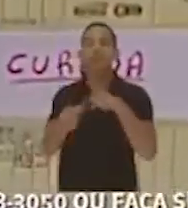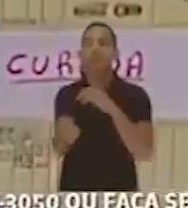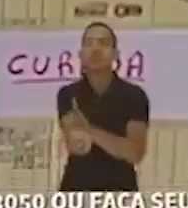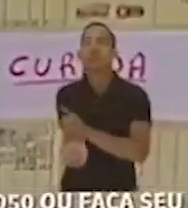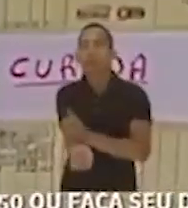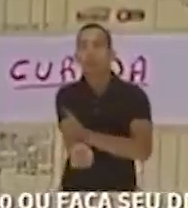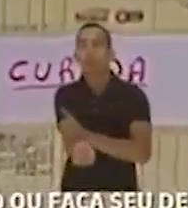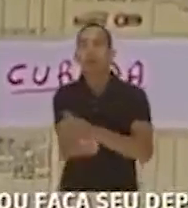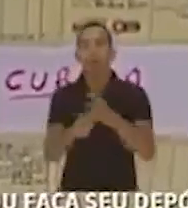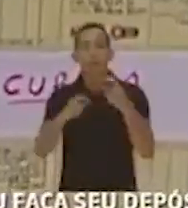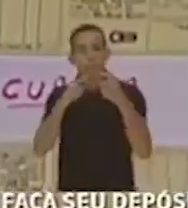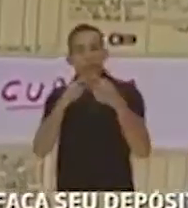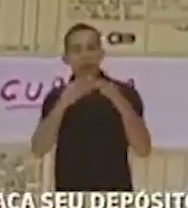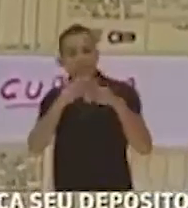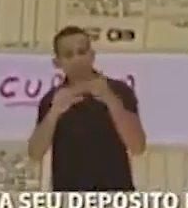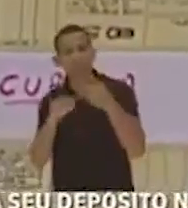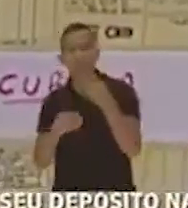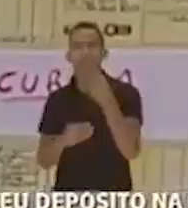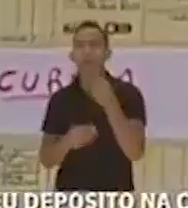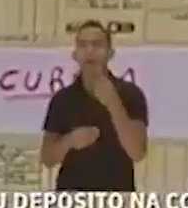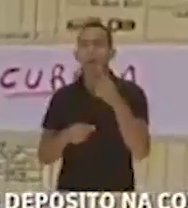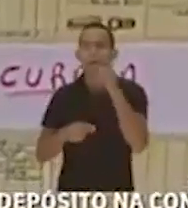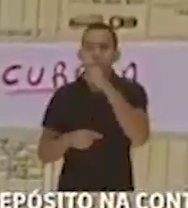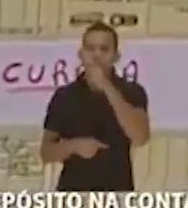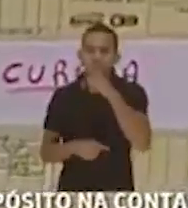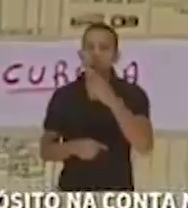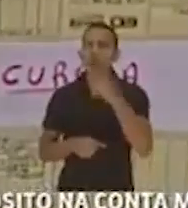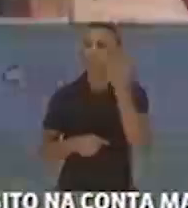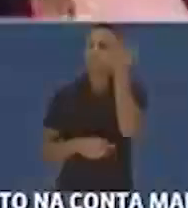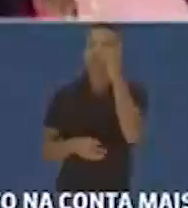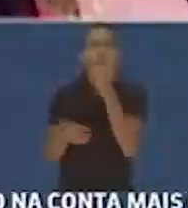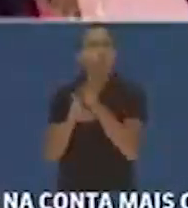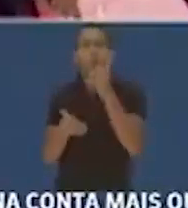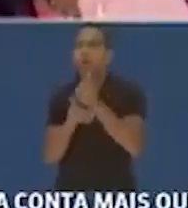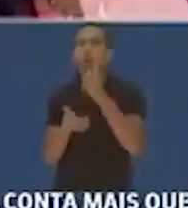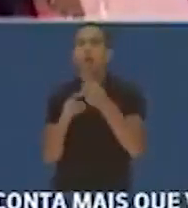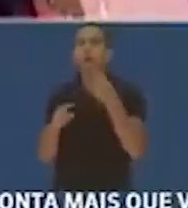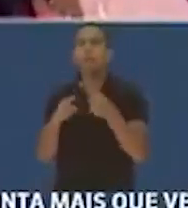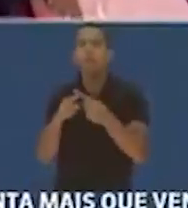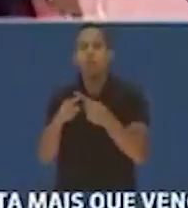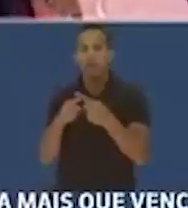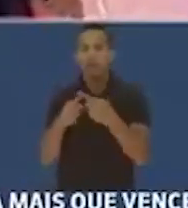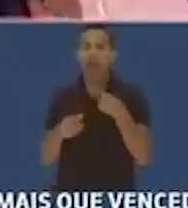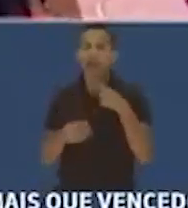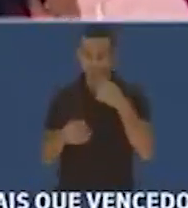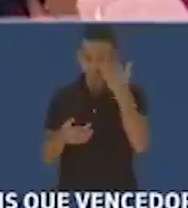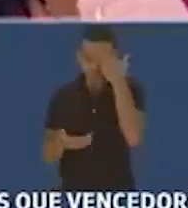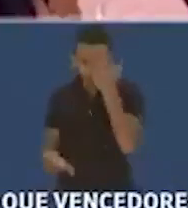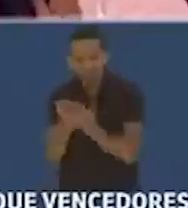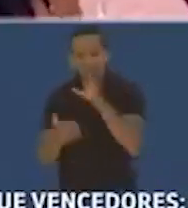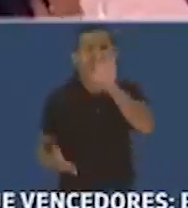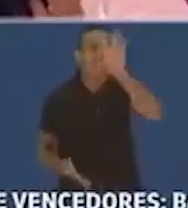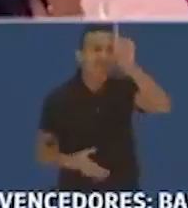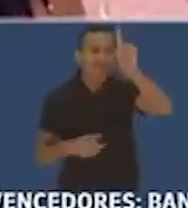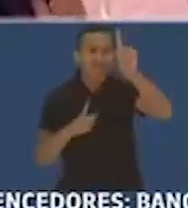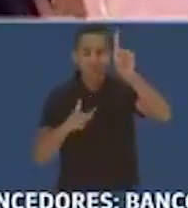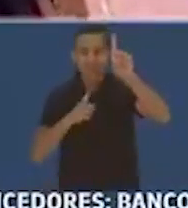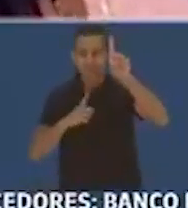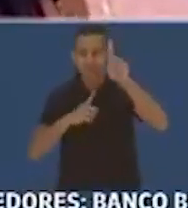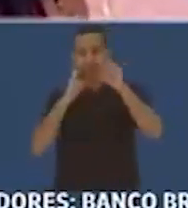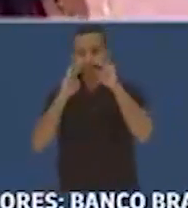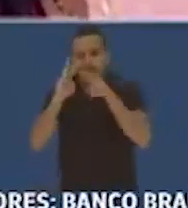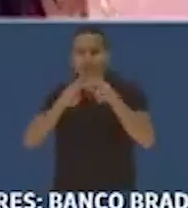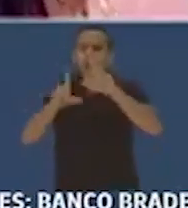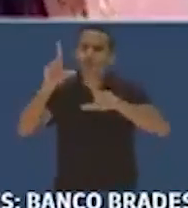médicos. Os médicos não descobriam. E eu fui para o pé da televisão. E, no Deus que eu creio, do apóstolo, eu estou livre